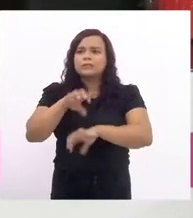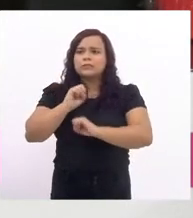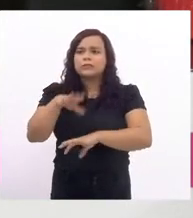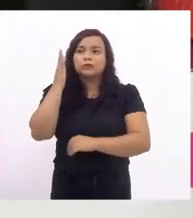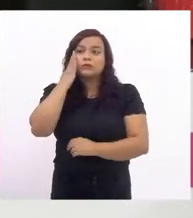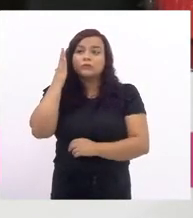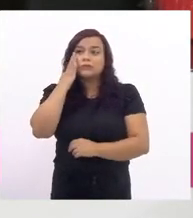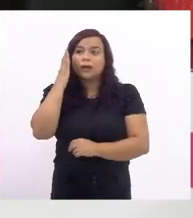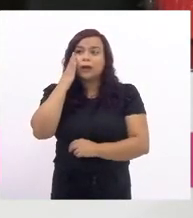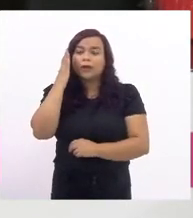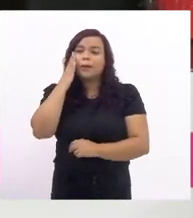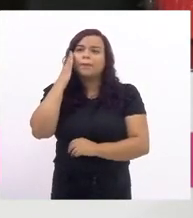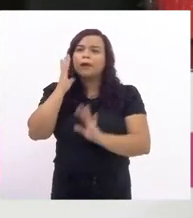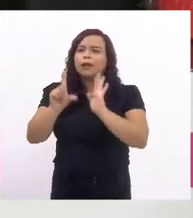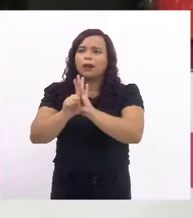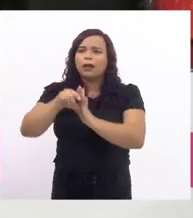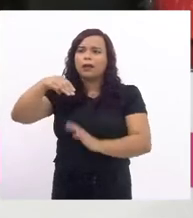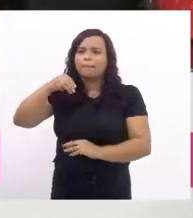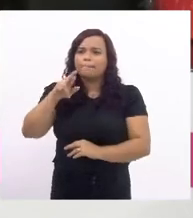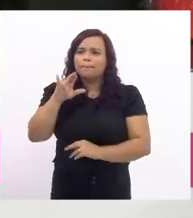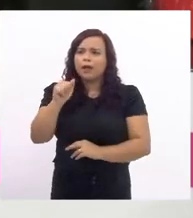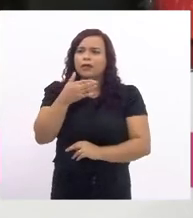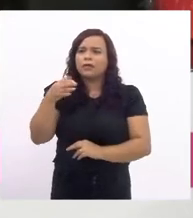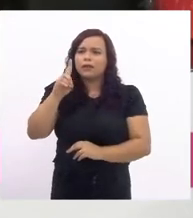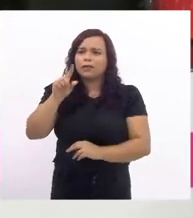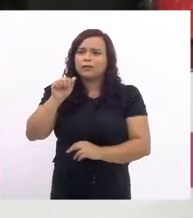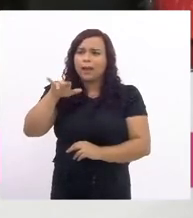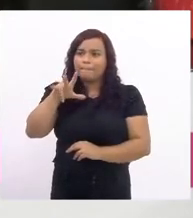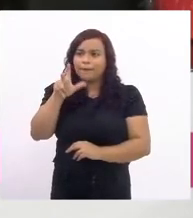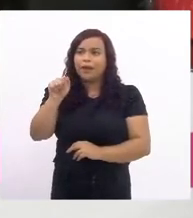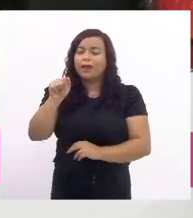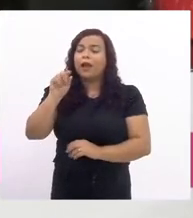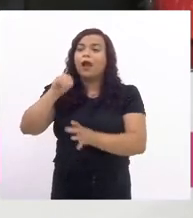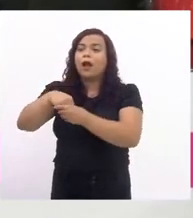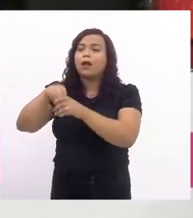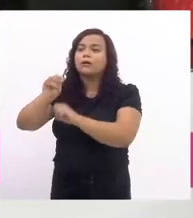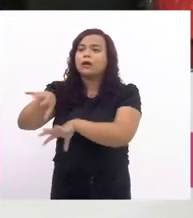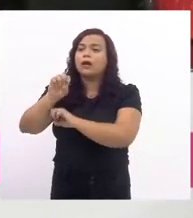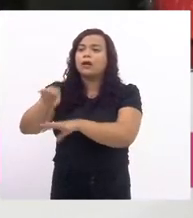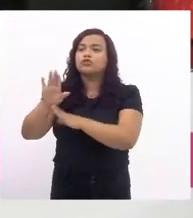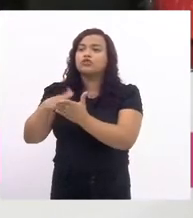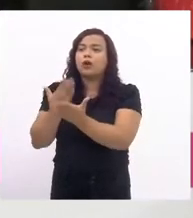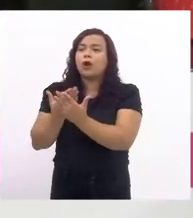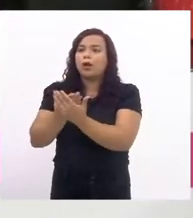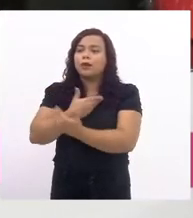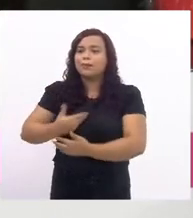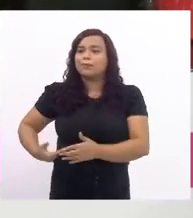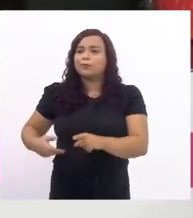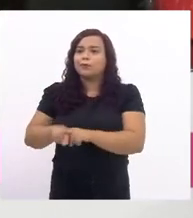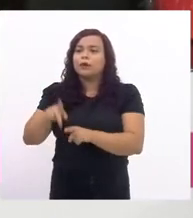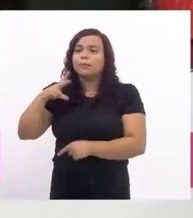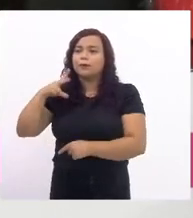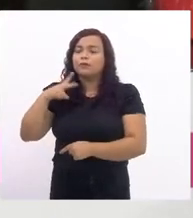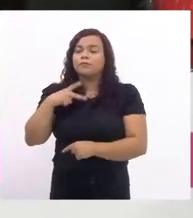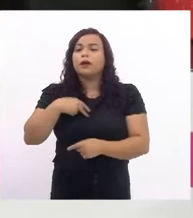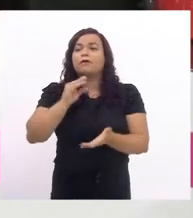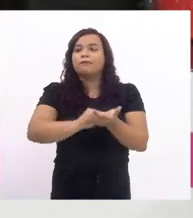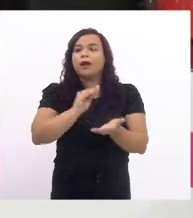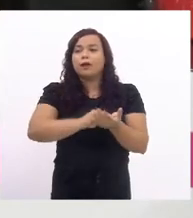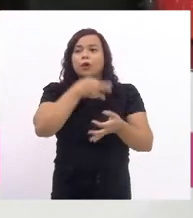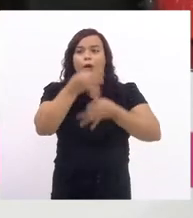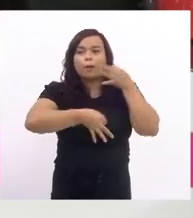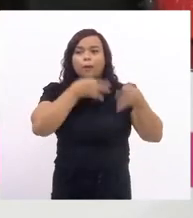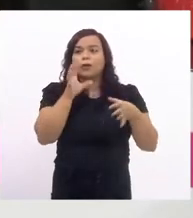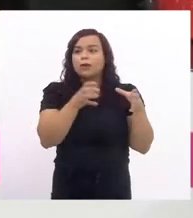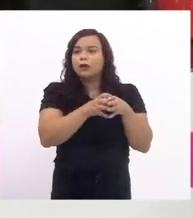Pena às escolas públicas e privadas do estado do Rio de Janeiro pendentes de pareceres das comissões de construção justiça de educação e defesa dos direitos da